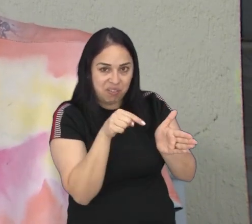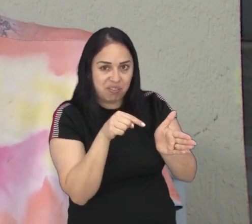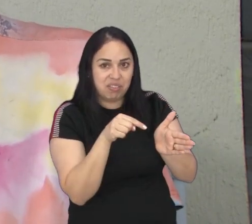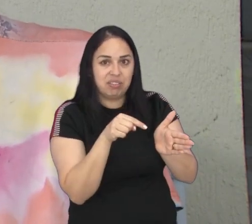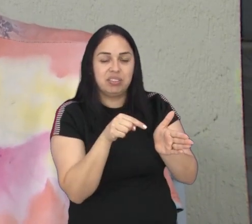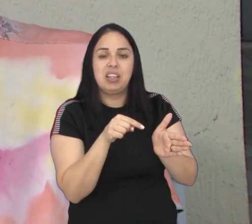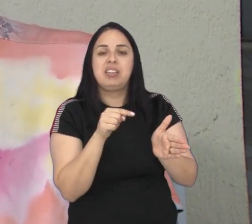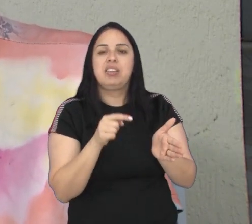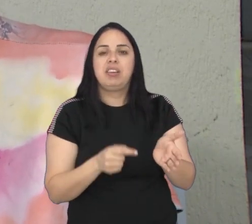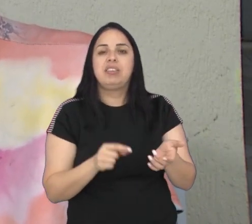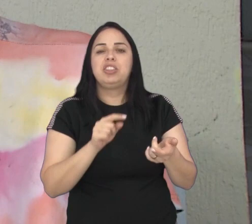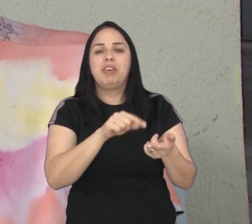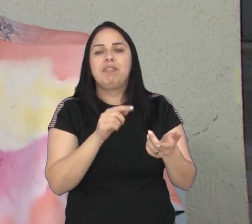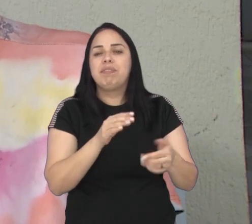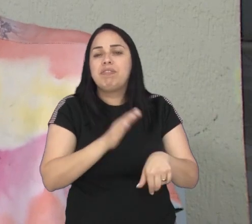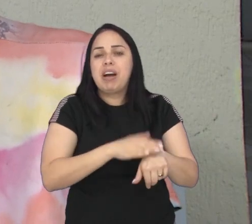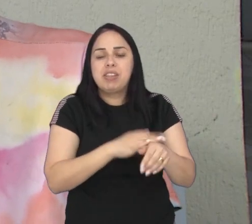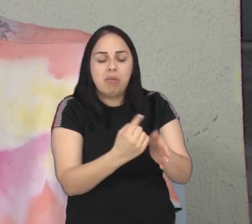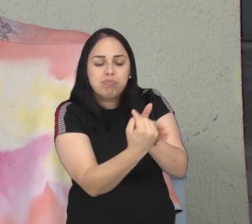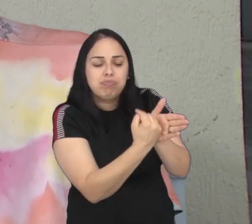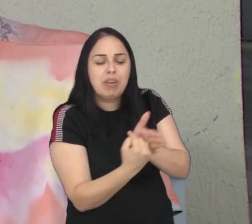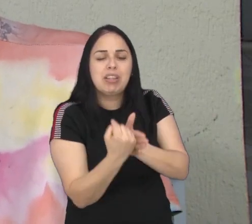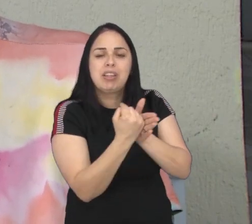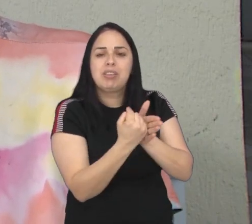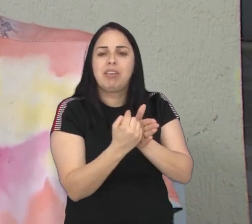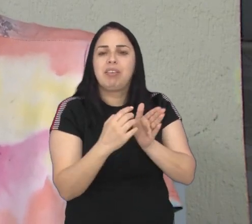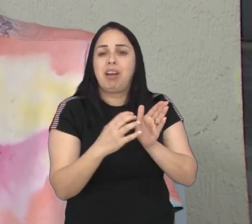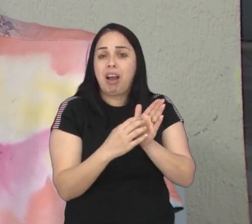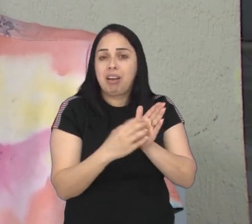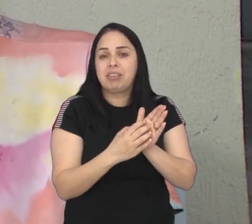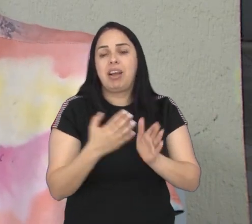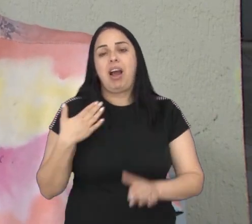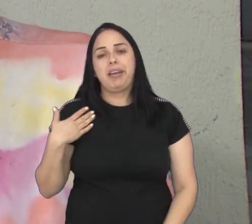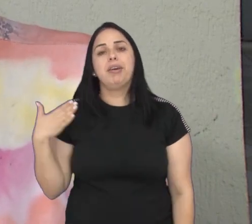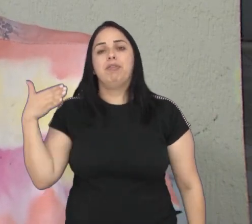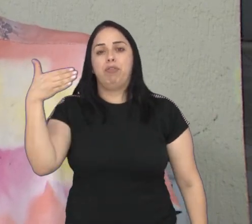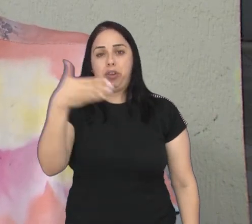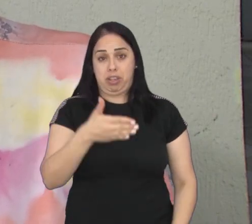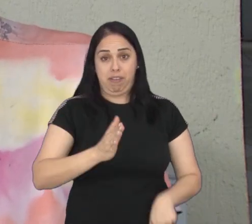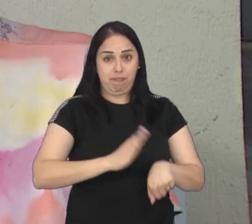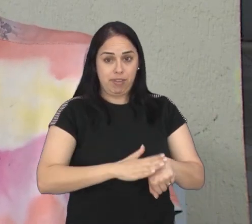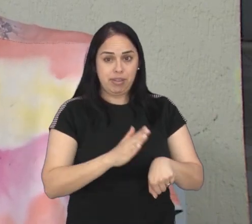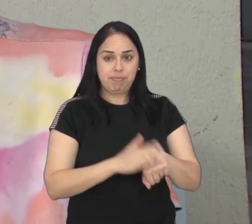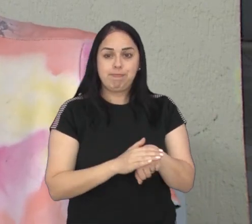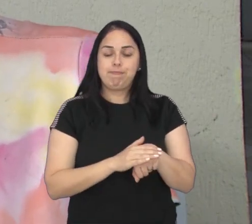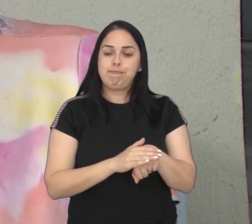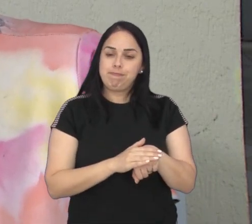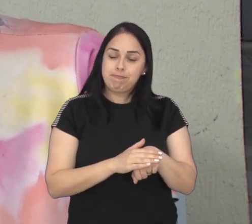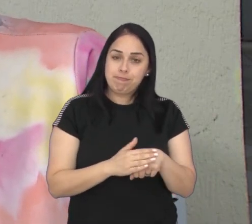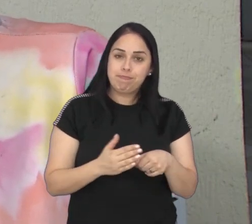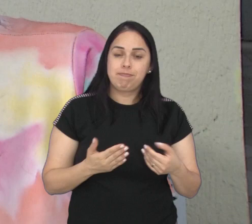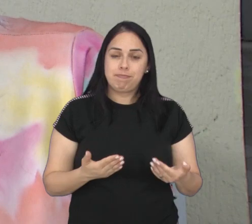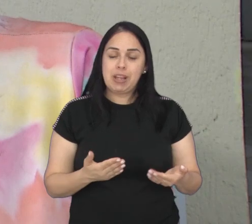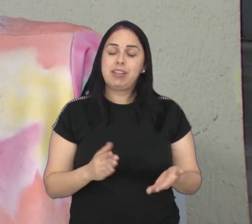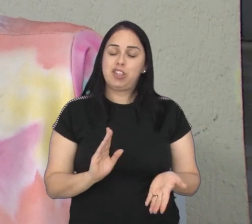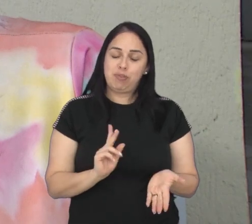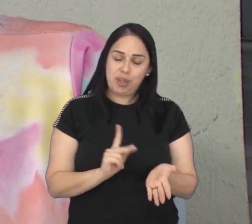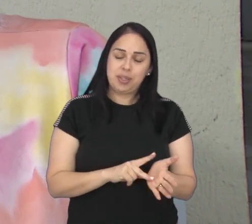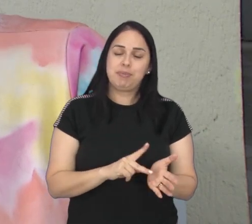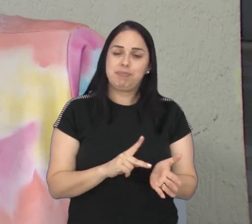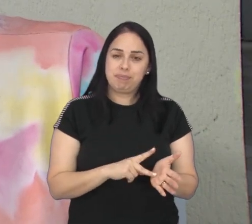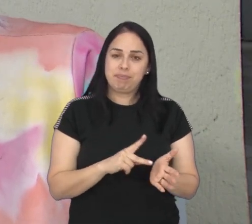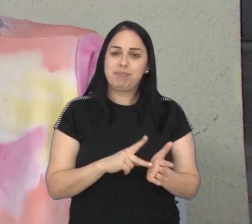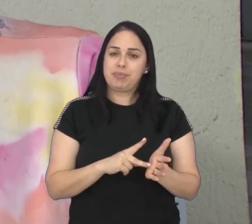mundo, de fazer o teste do HIV. Acabei indo procurar o teste, E